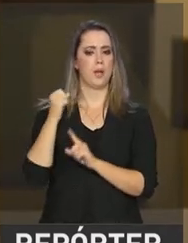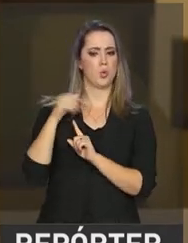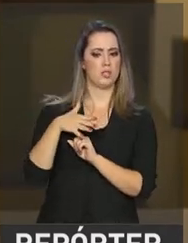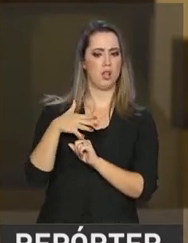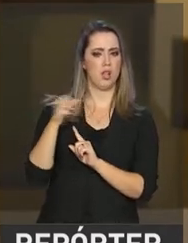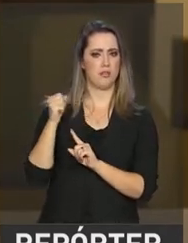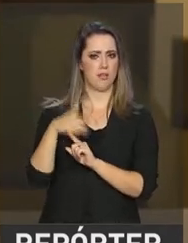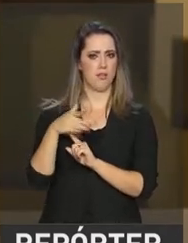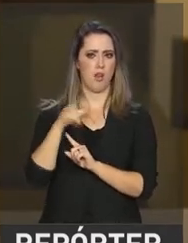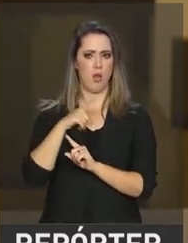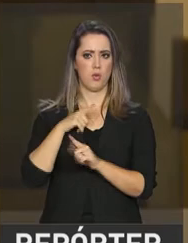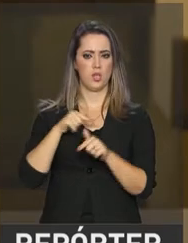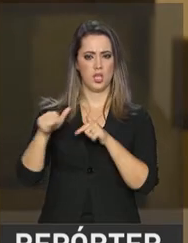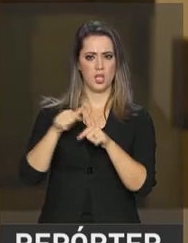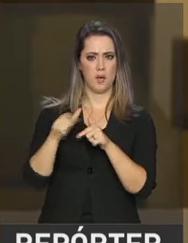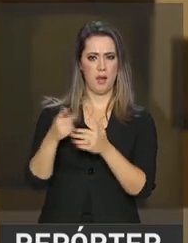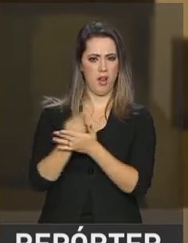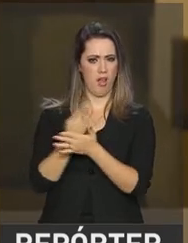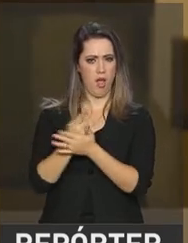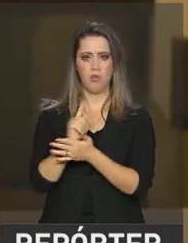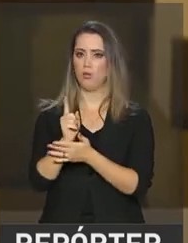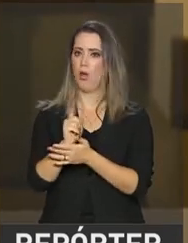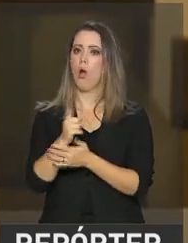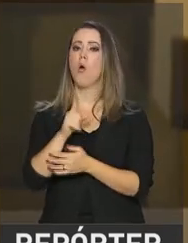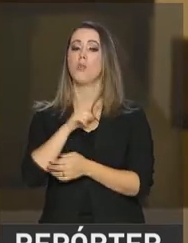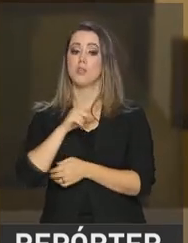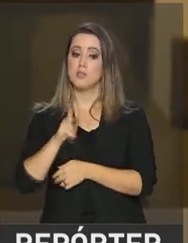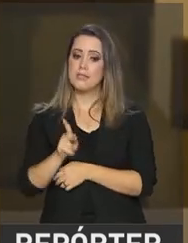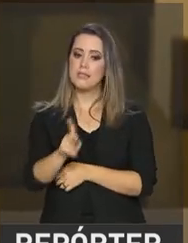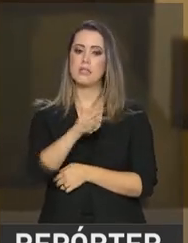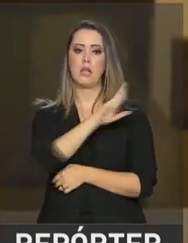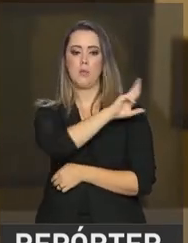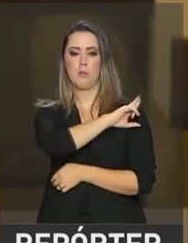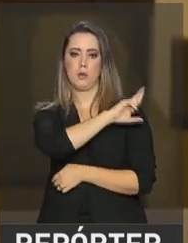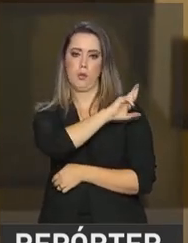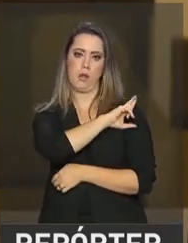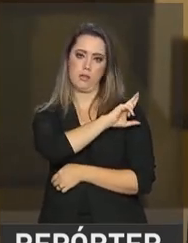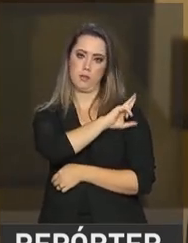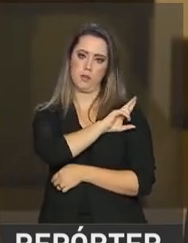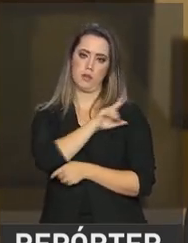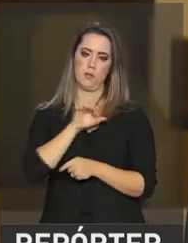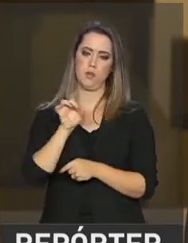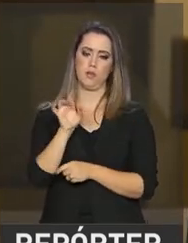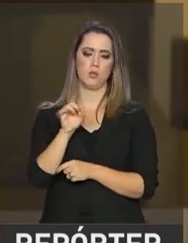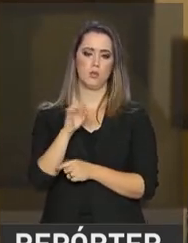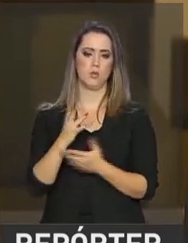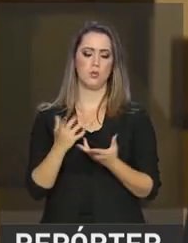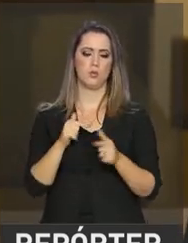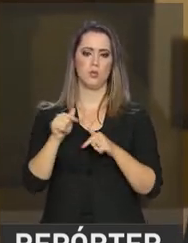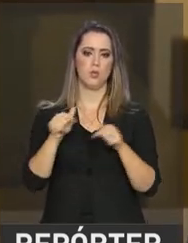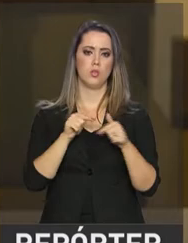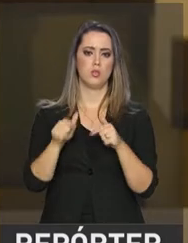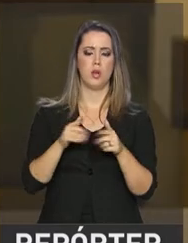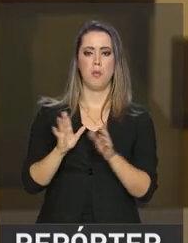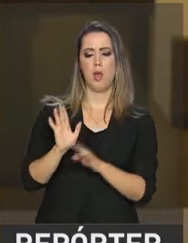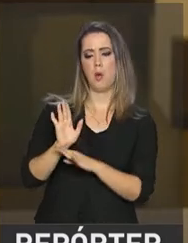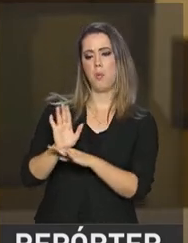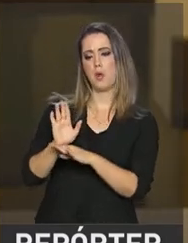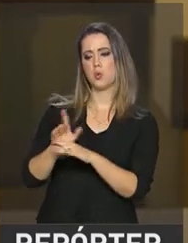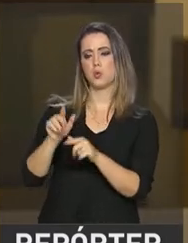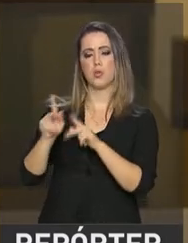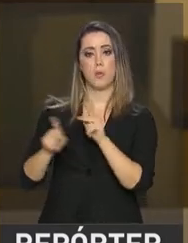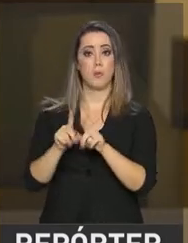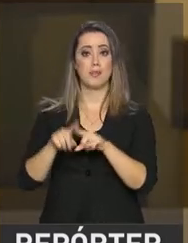atos não responsáveis ou seja não gestos apenas de natureza digamos populista mas